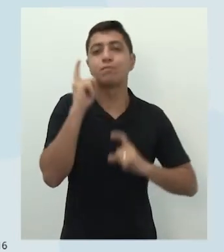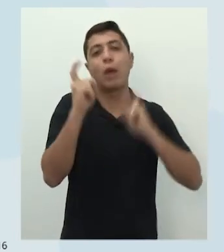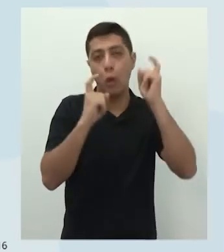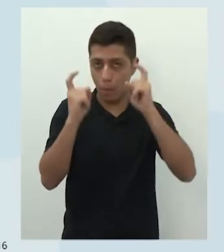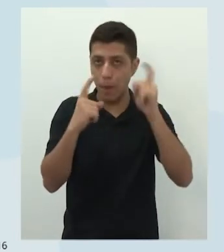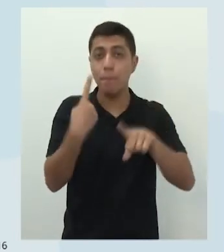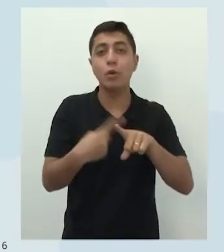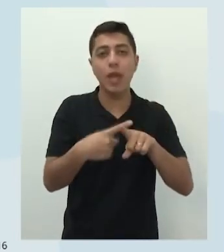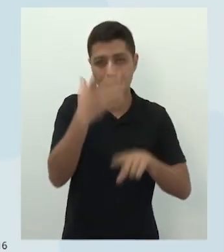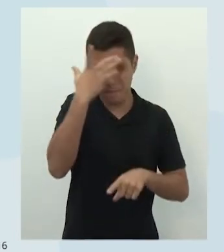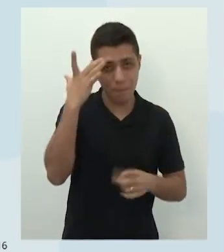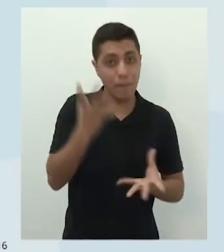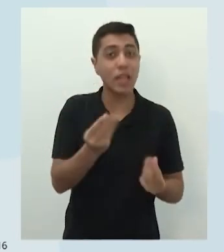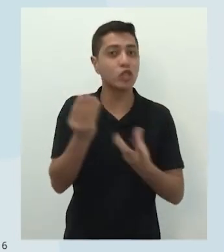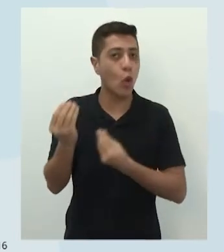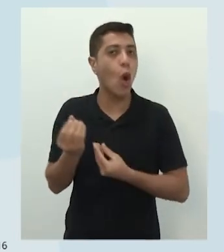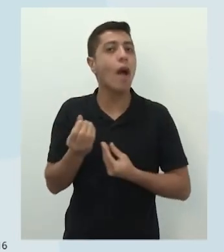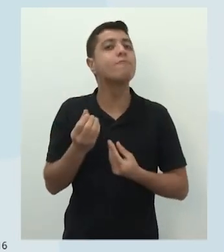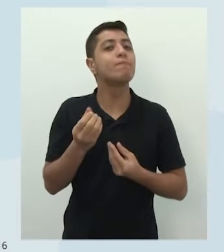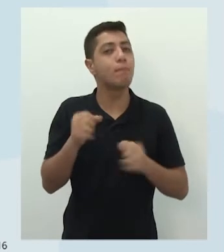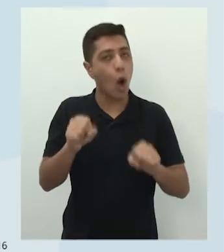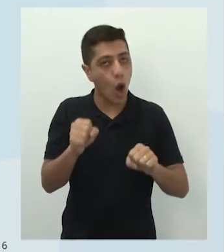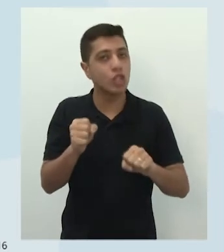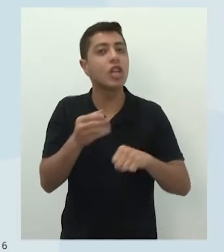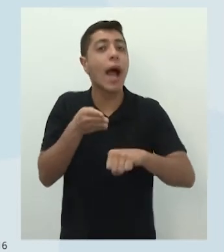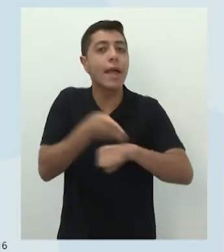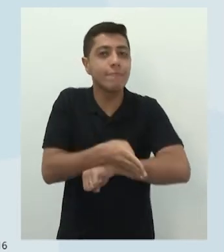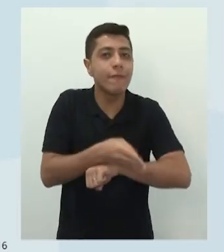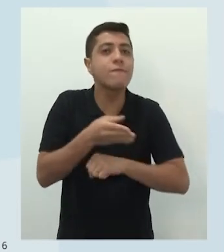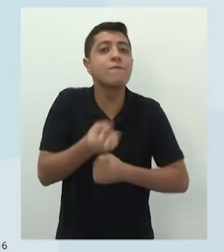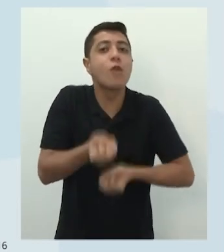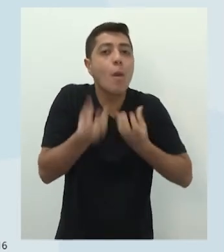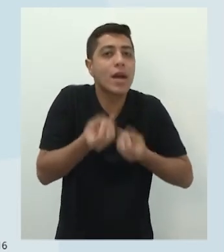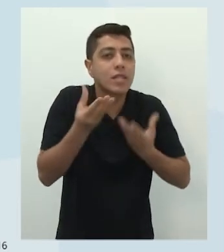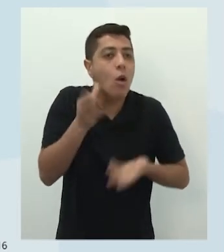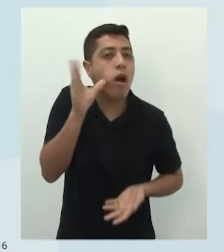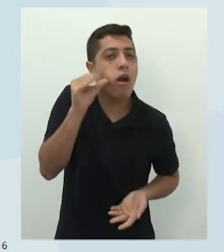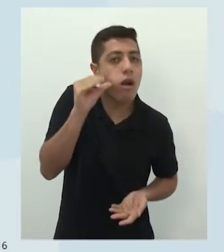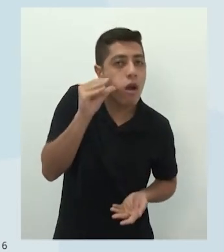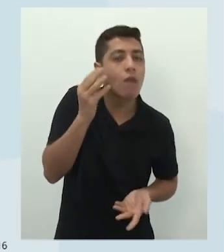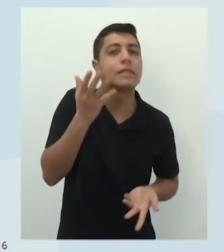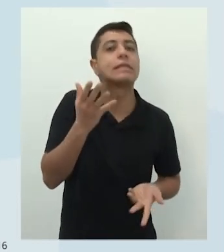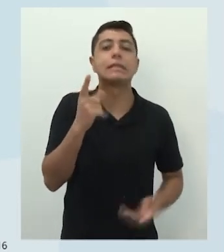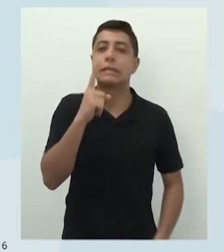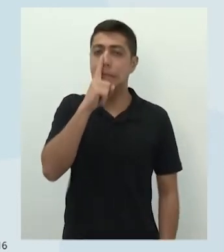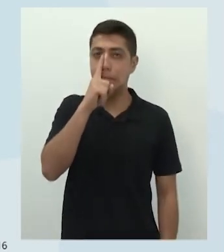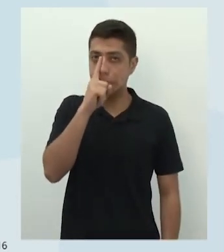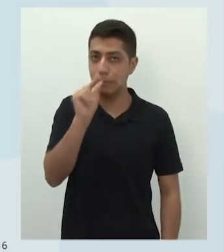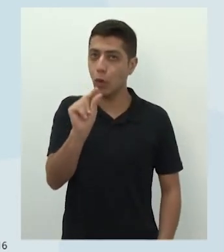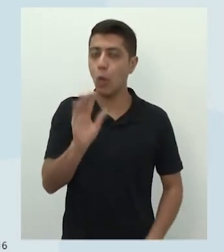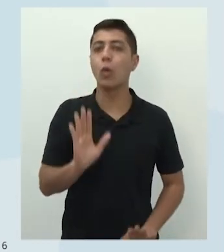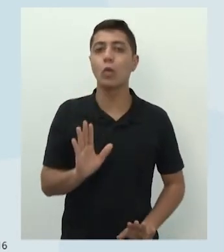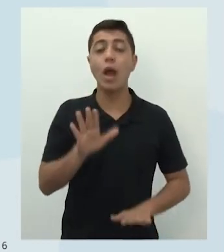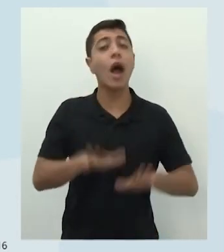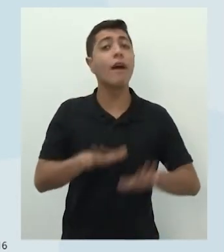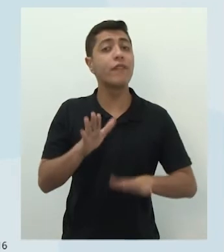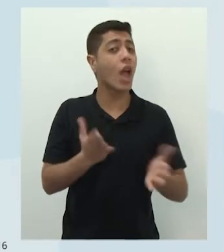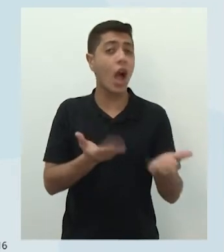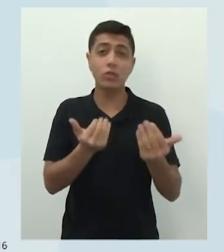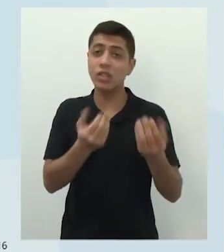necessário, tá? Passa o próximo para mim. Vamos lá? O que mais que nós temos sobre... isso também nos